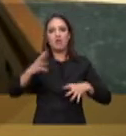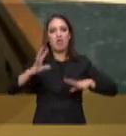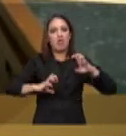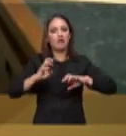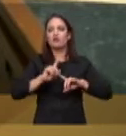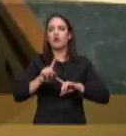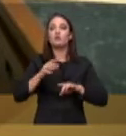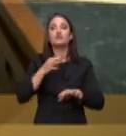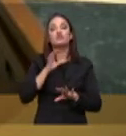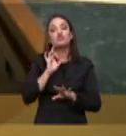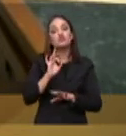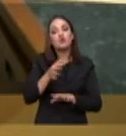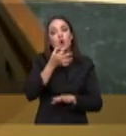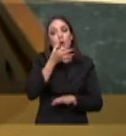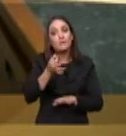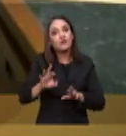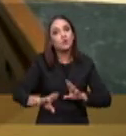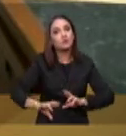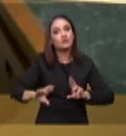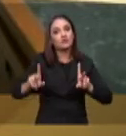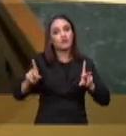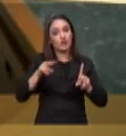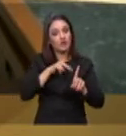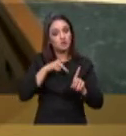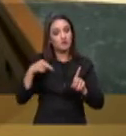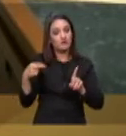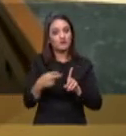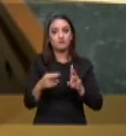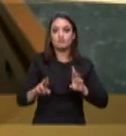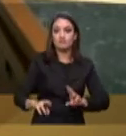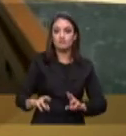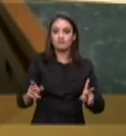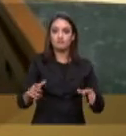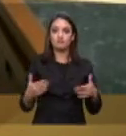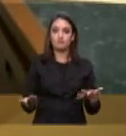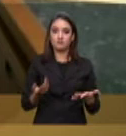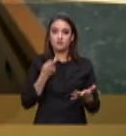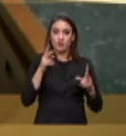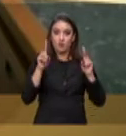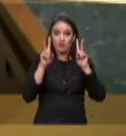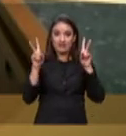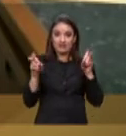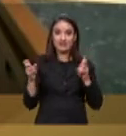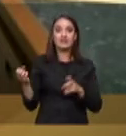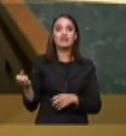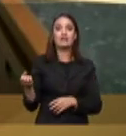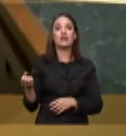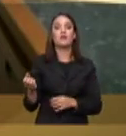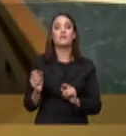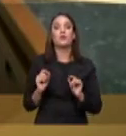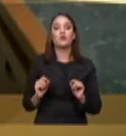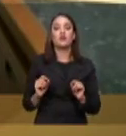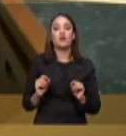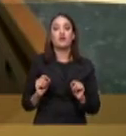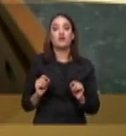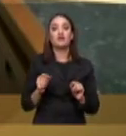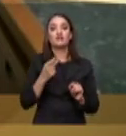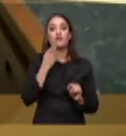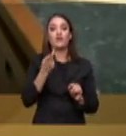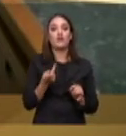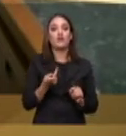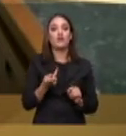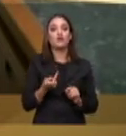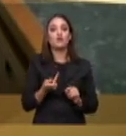e os mesmos princípios que as informaram. O que se pôs em causa aqui é um tema novo, porque nós estamos falando de